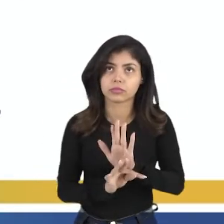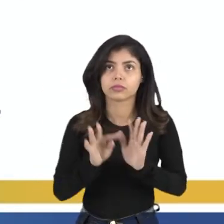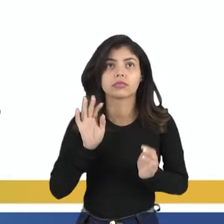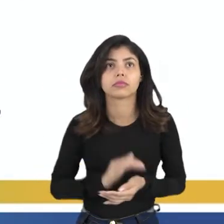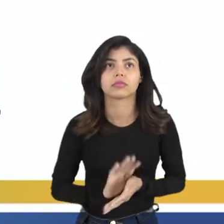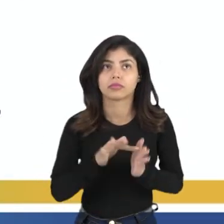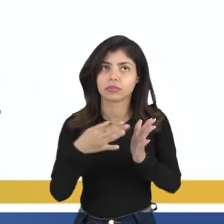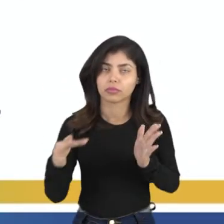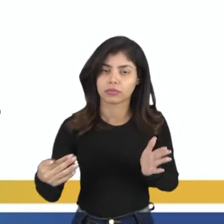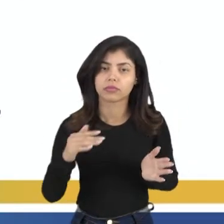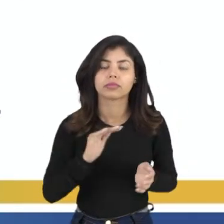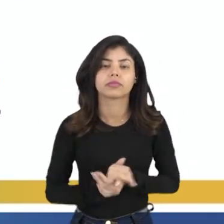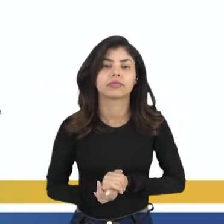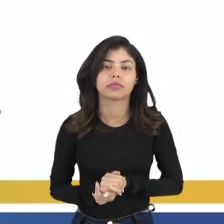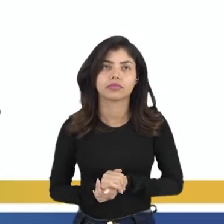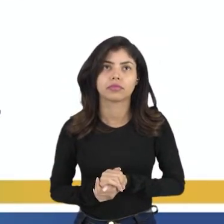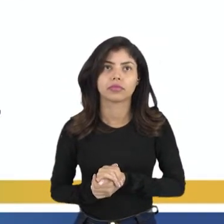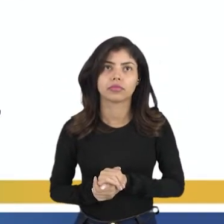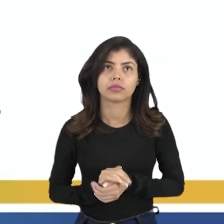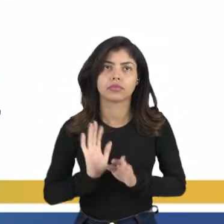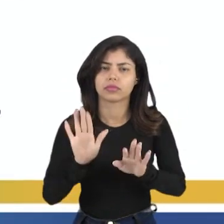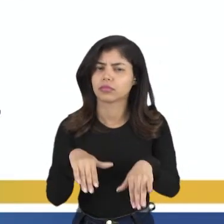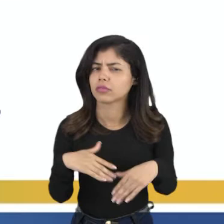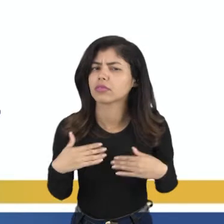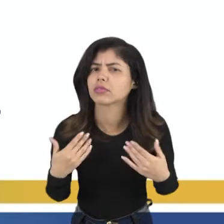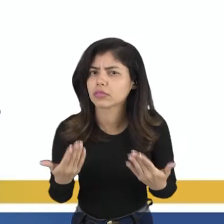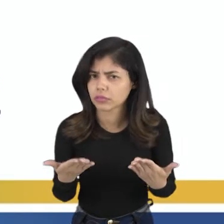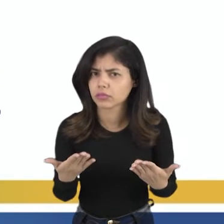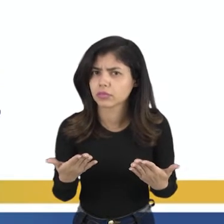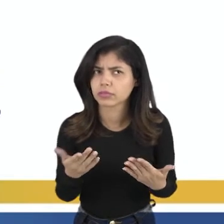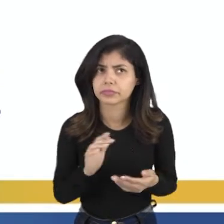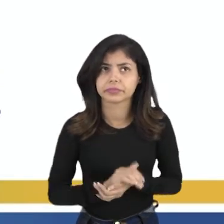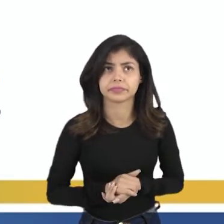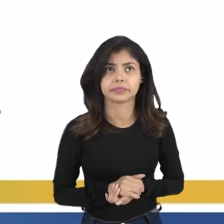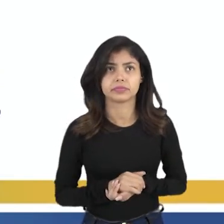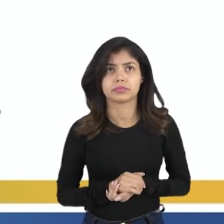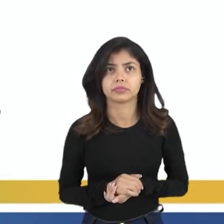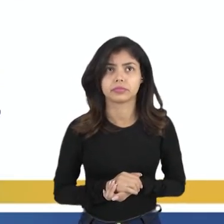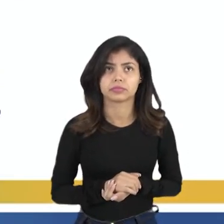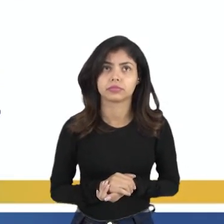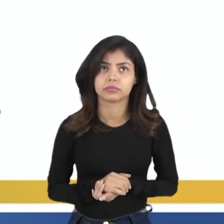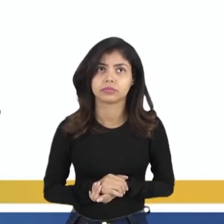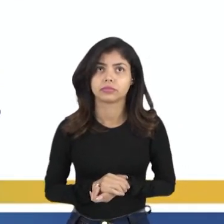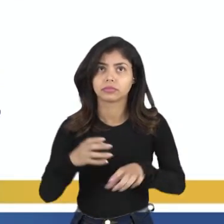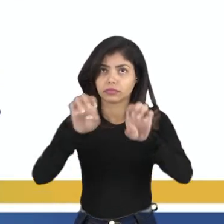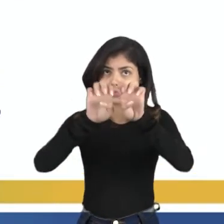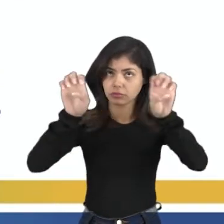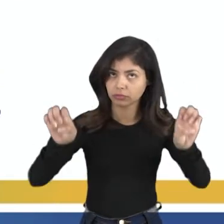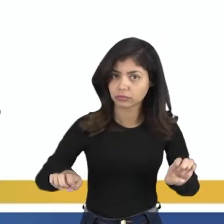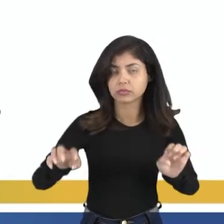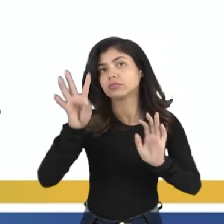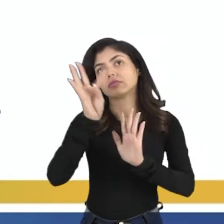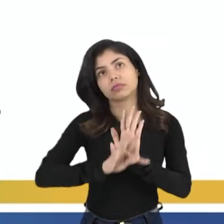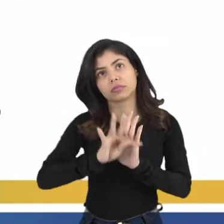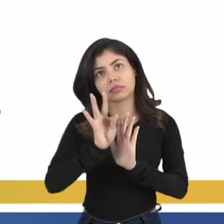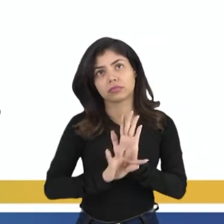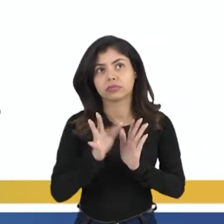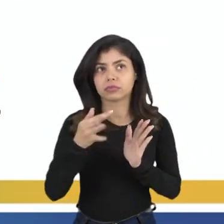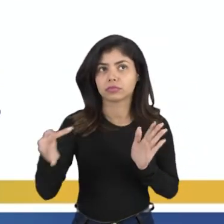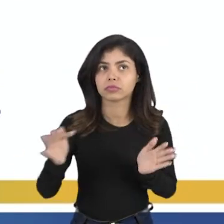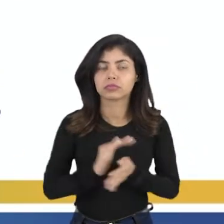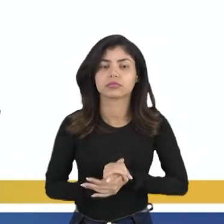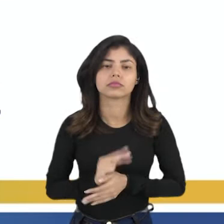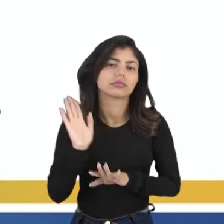estrutura desse texto, essa função é estabelecida na estrutura desse texto, essa função